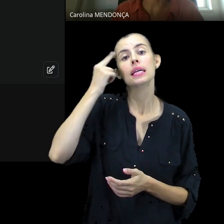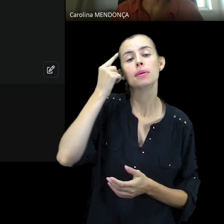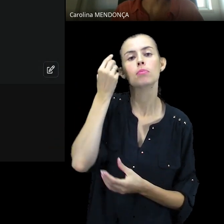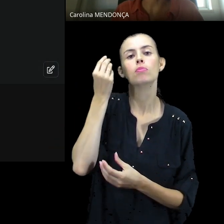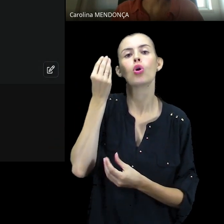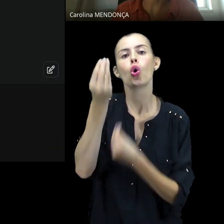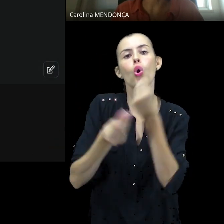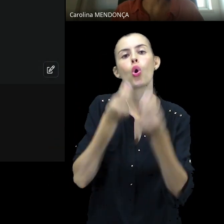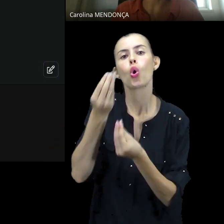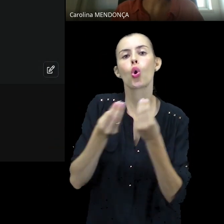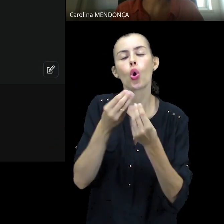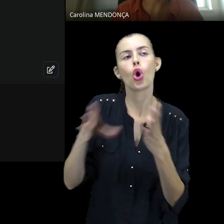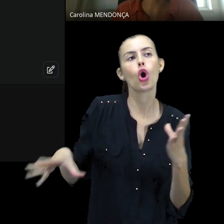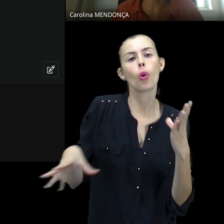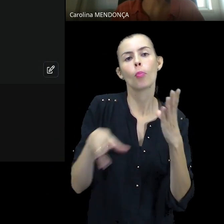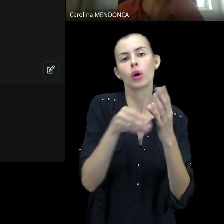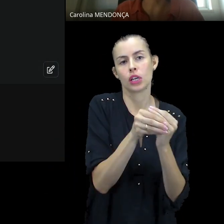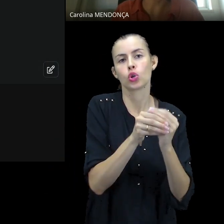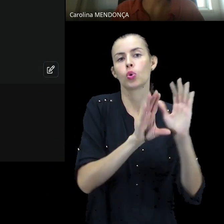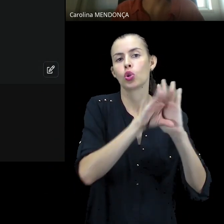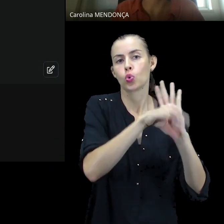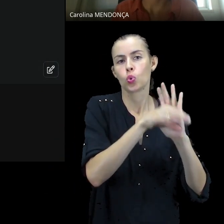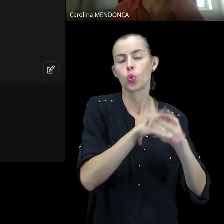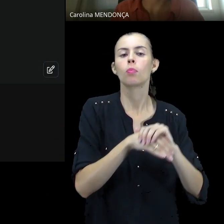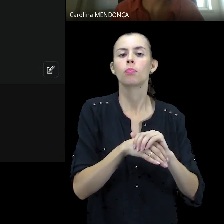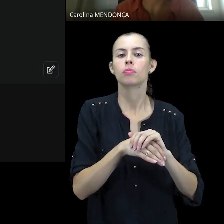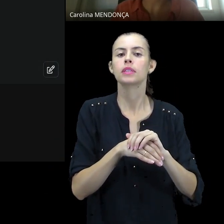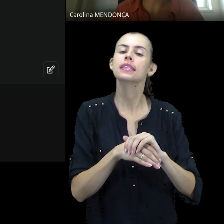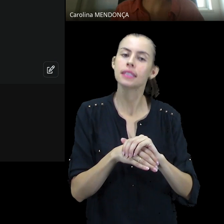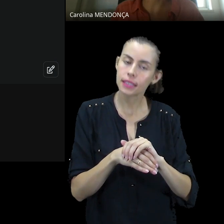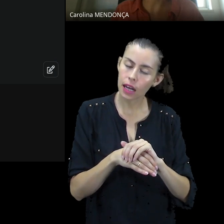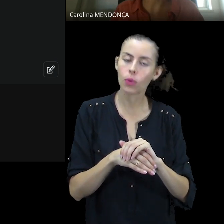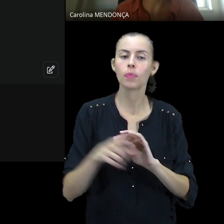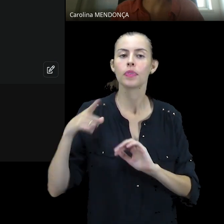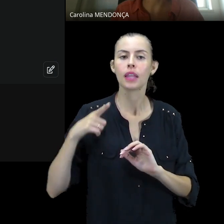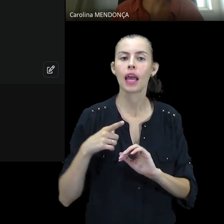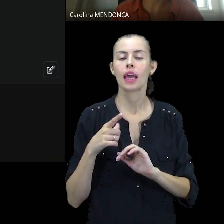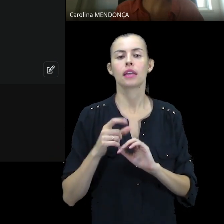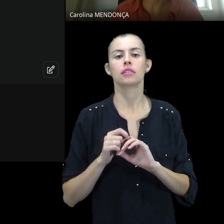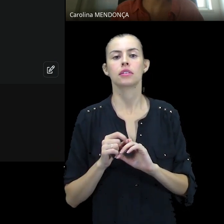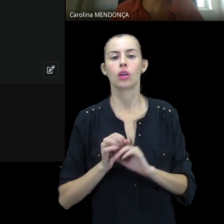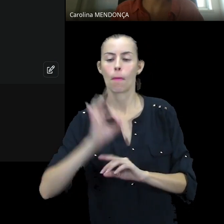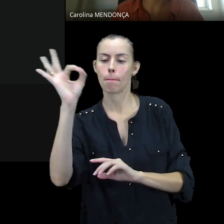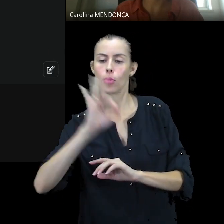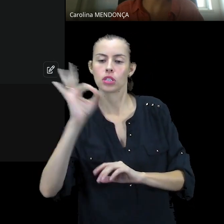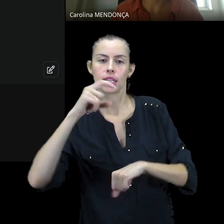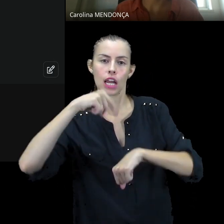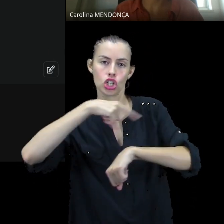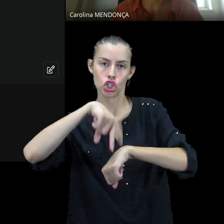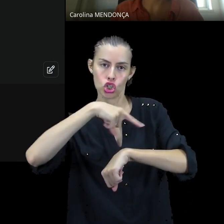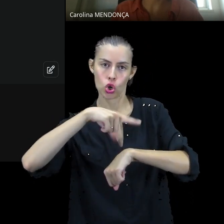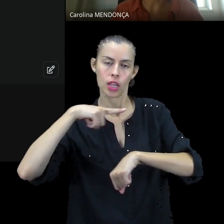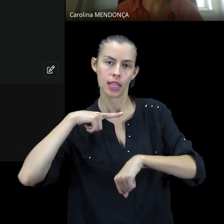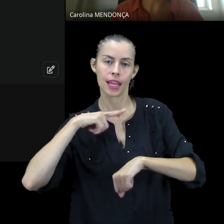abarcarem a extensão através de carga horária parcial de atividades complementares. Então, assim, aqueles cursos que têm mais resistência vinham apresentando uma demanda